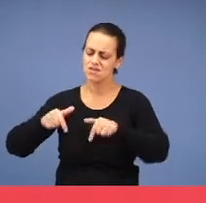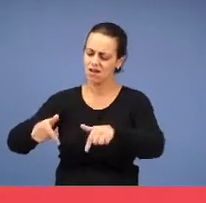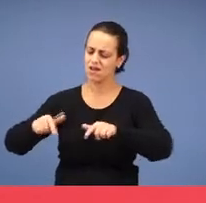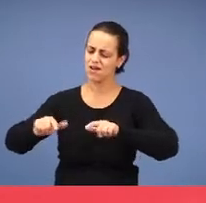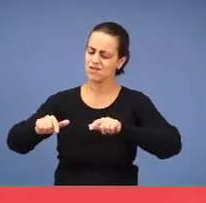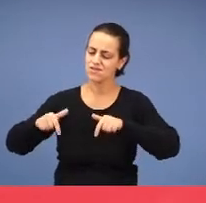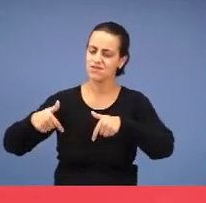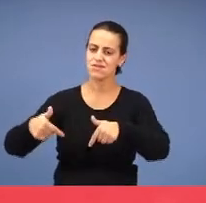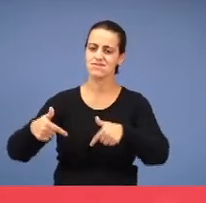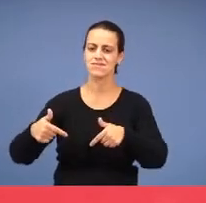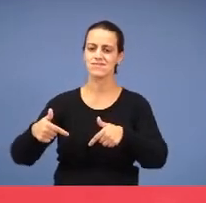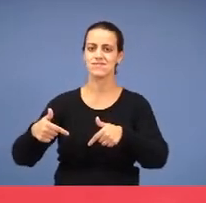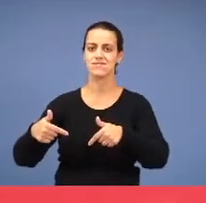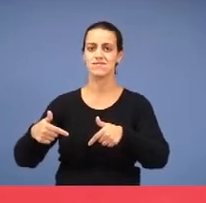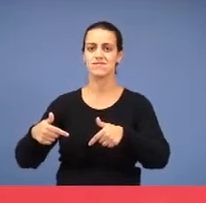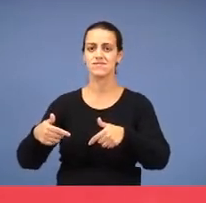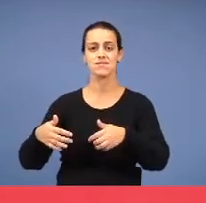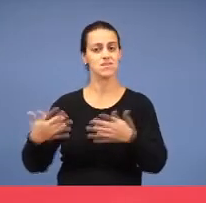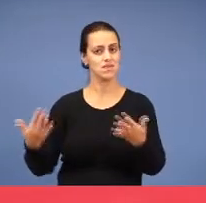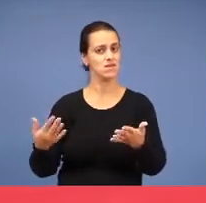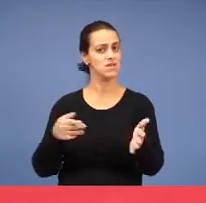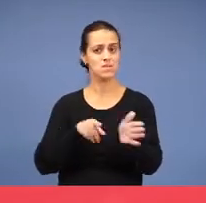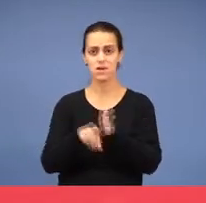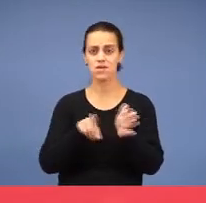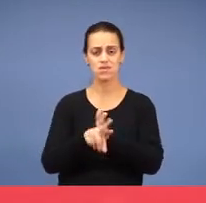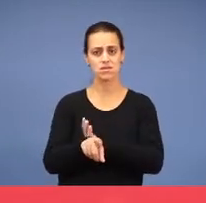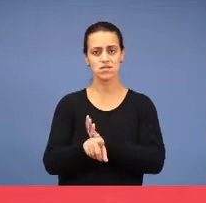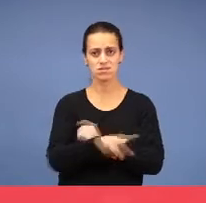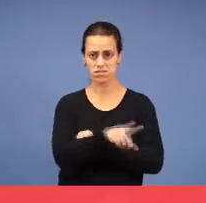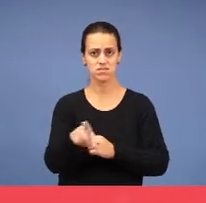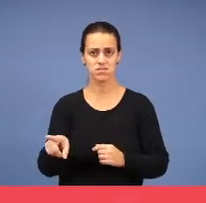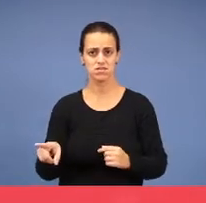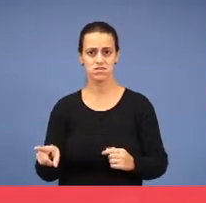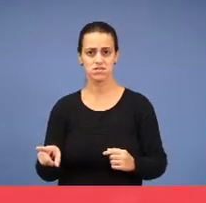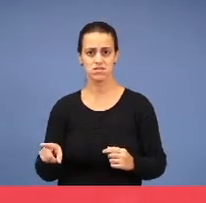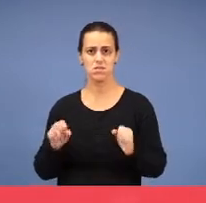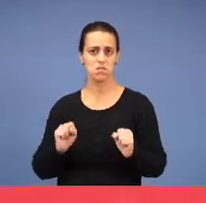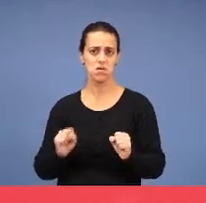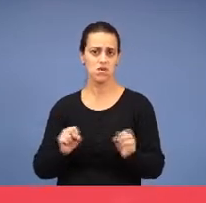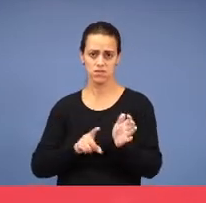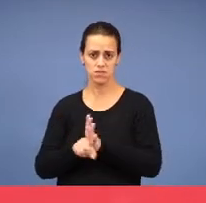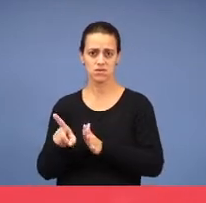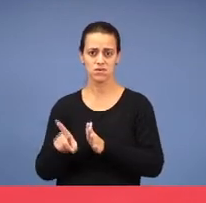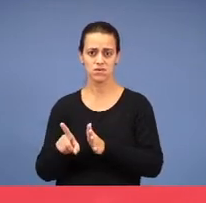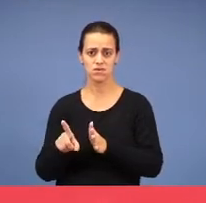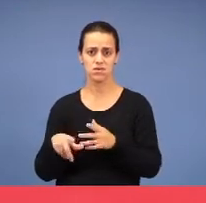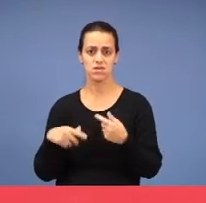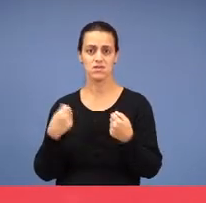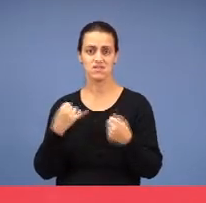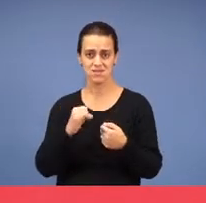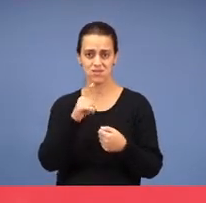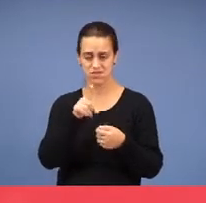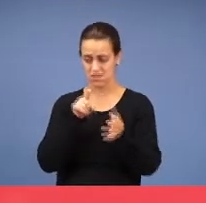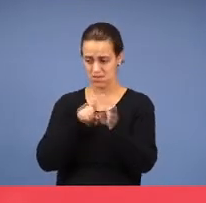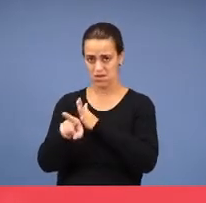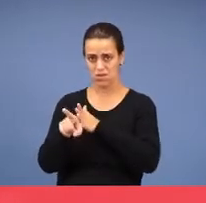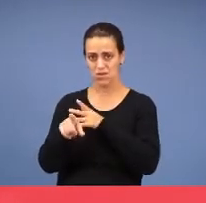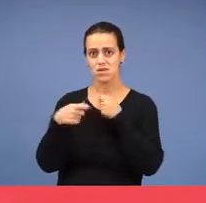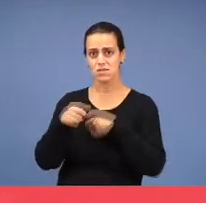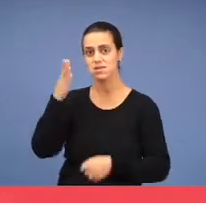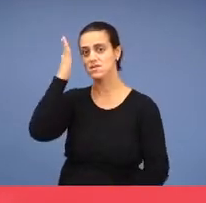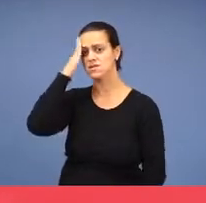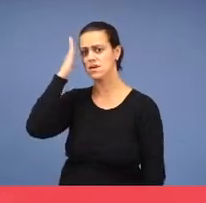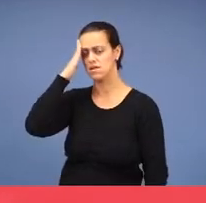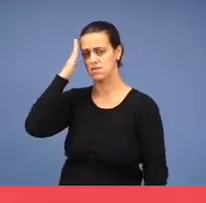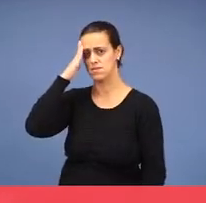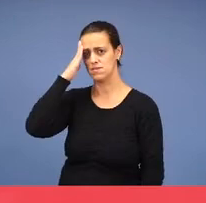perguntas que todos podem, que estão aqui, podem fazer. Para você fazer a pergunta, você tem que saber o que você está perguntando.